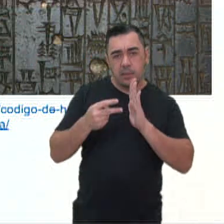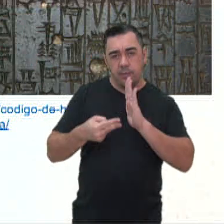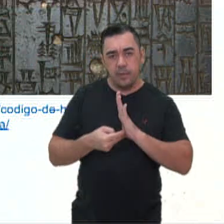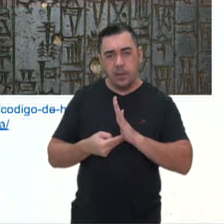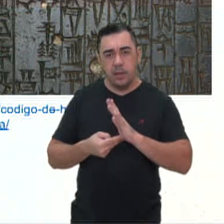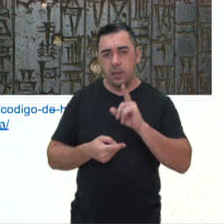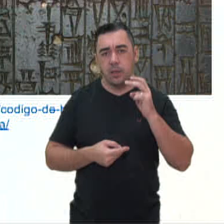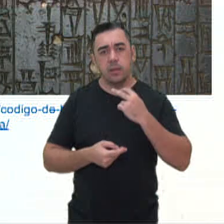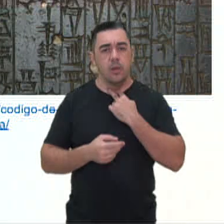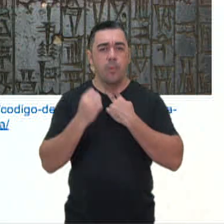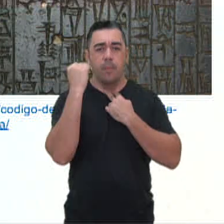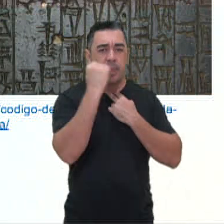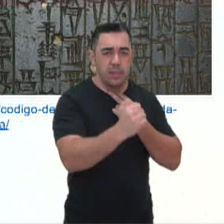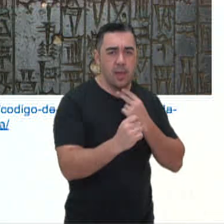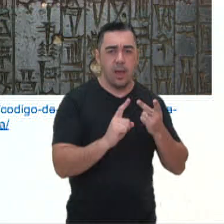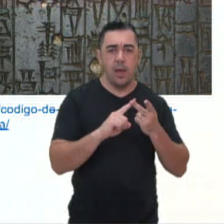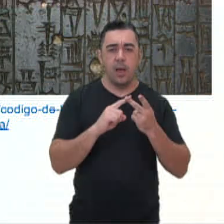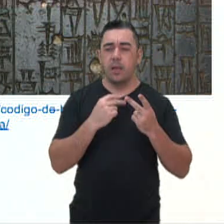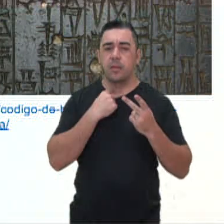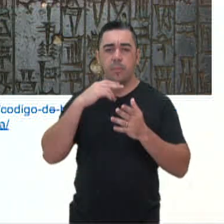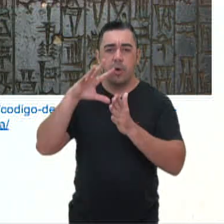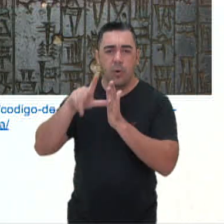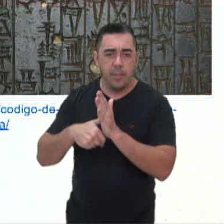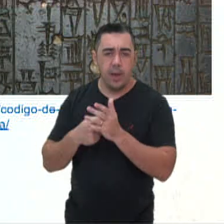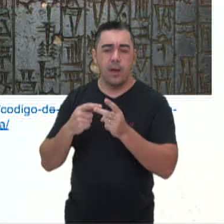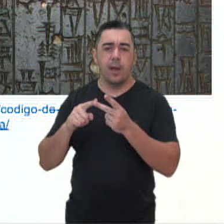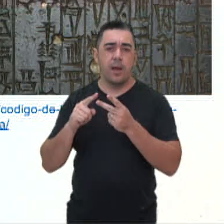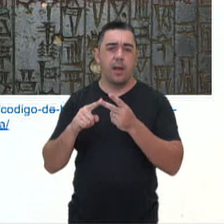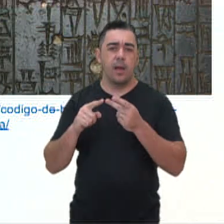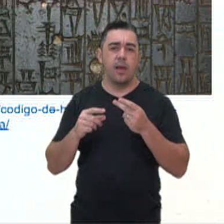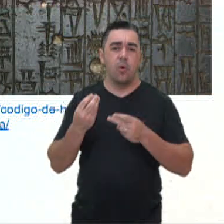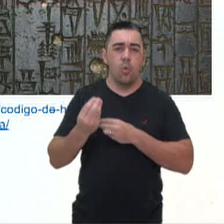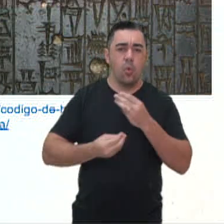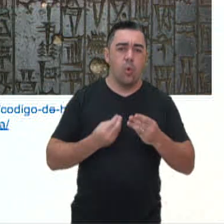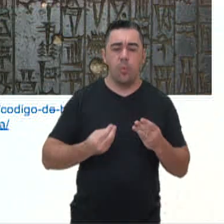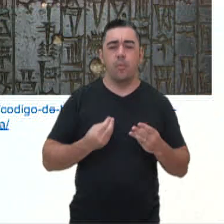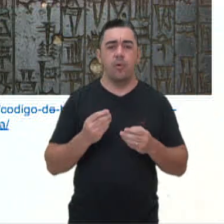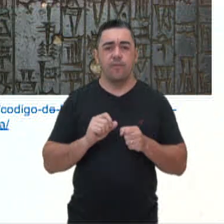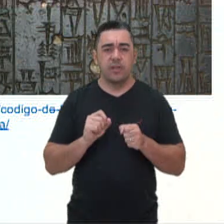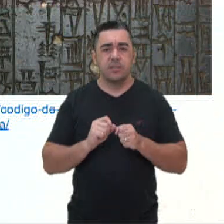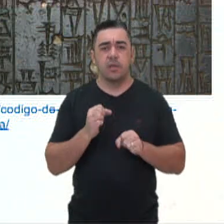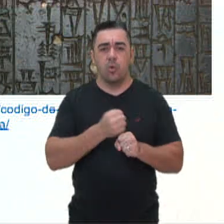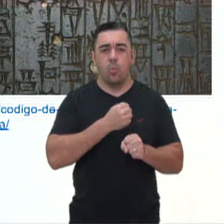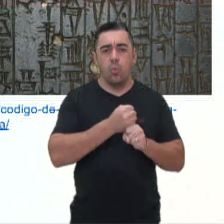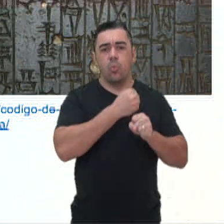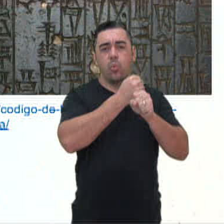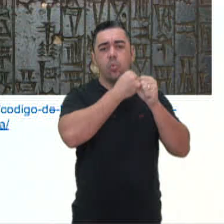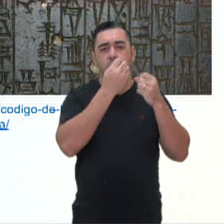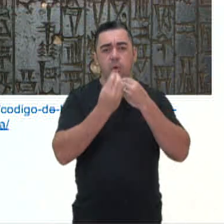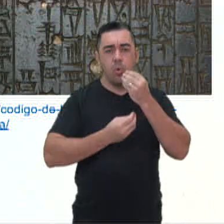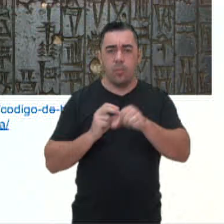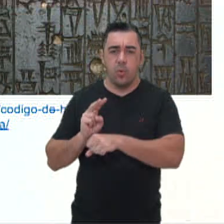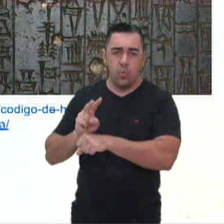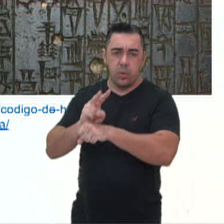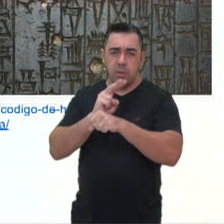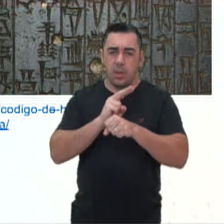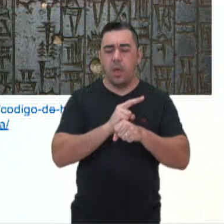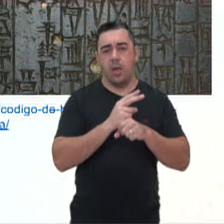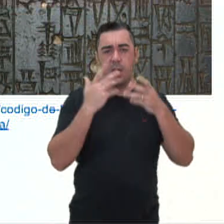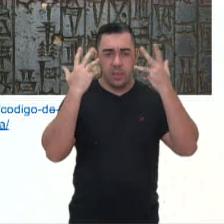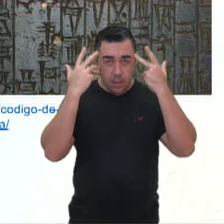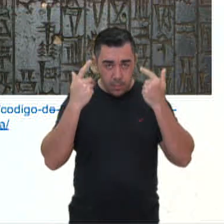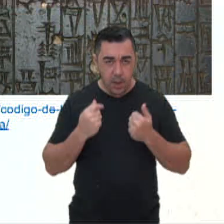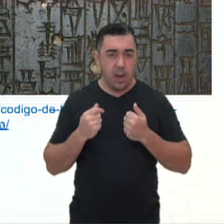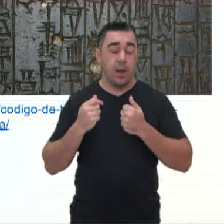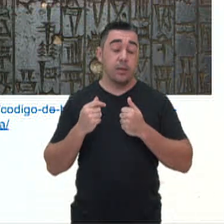não matar, não roubar, como se locomover, como construir e assim por diante, cuidar dos animais, todo um